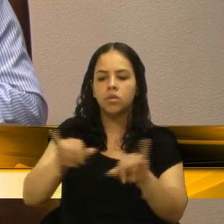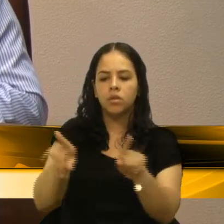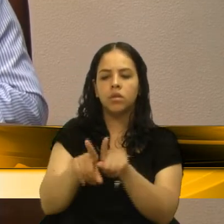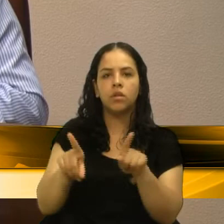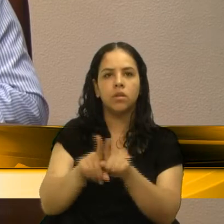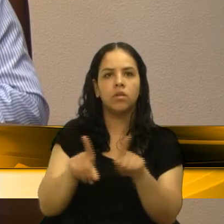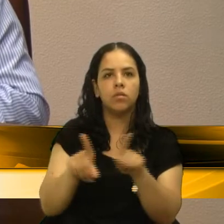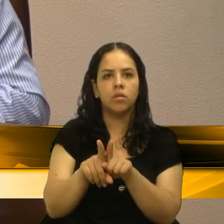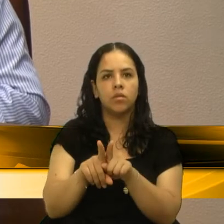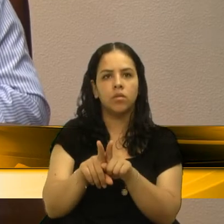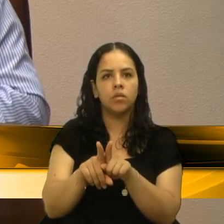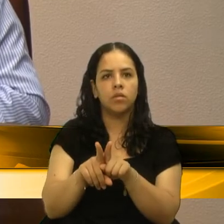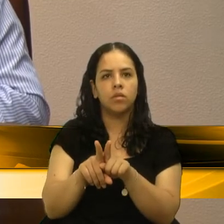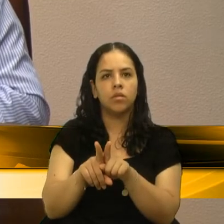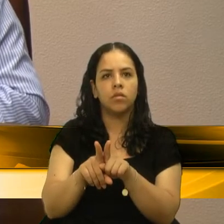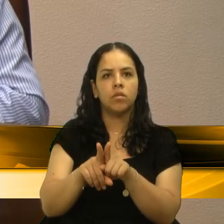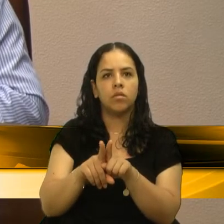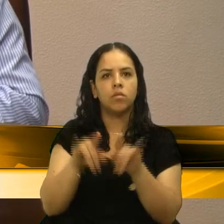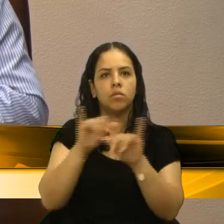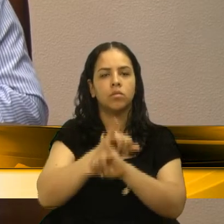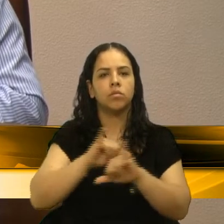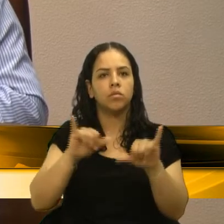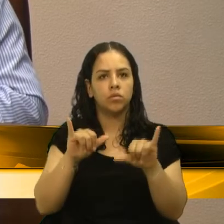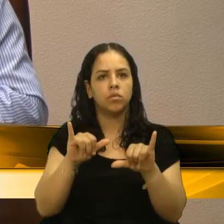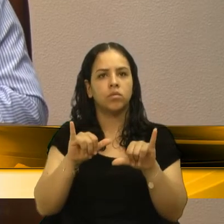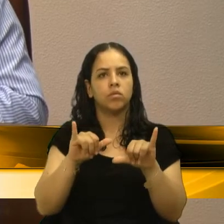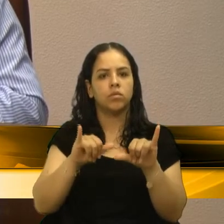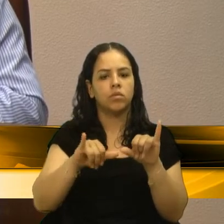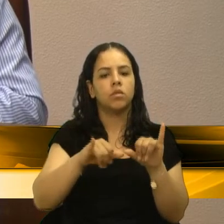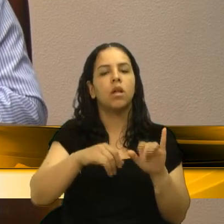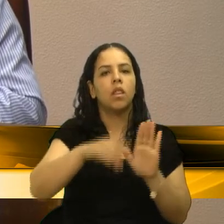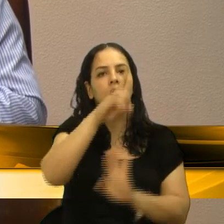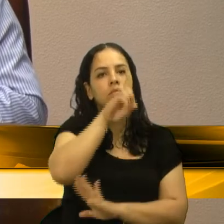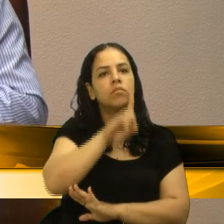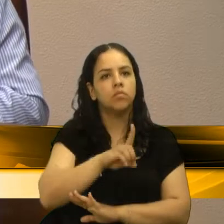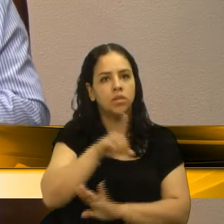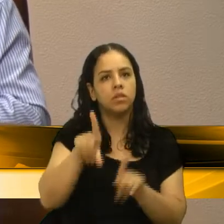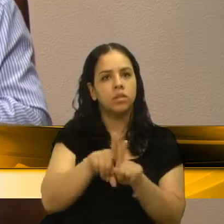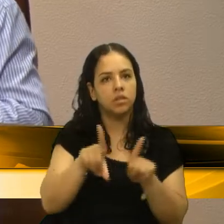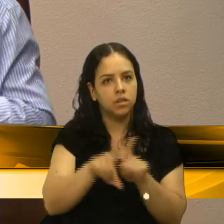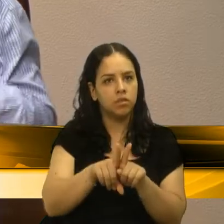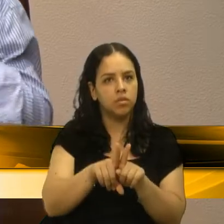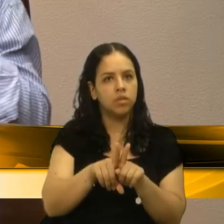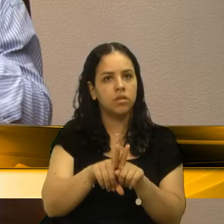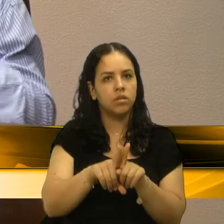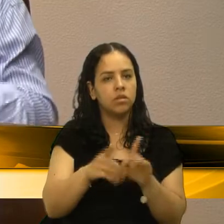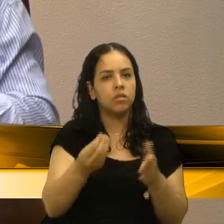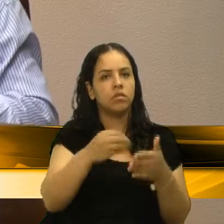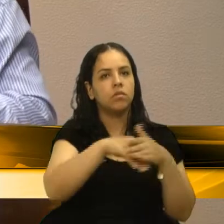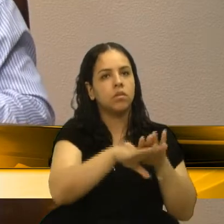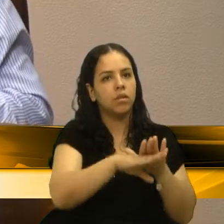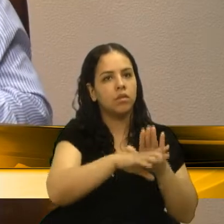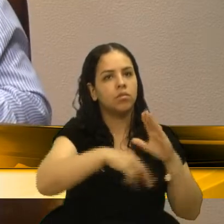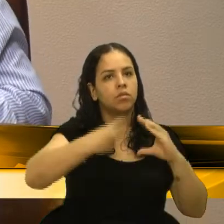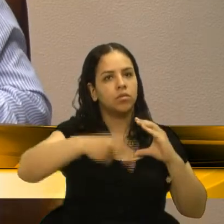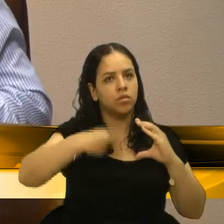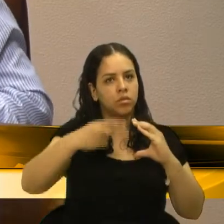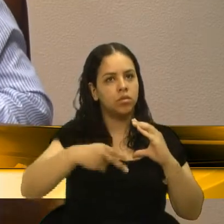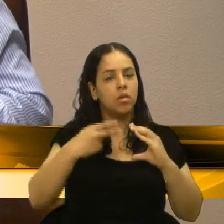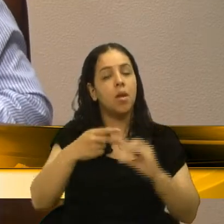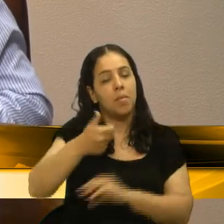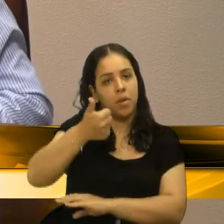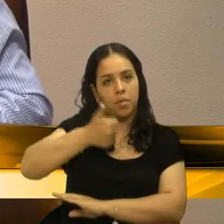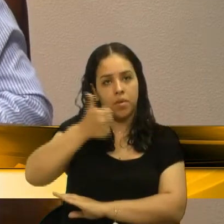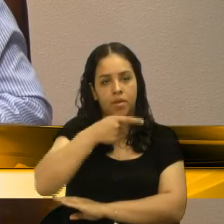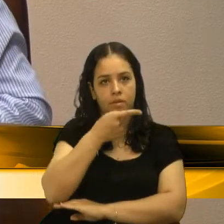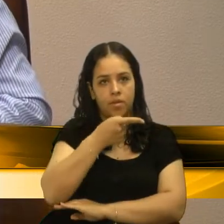acesso ao processo que culminou com a publicação desse decreto, então eu passei as informações técnicas ao prefeito municipal. Então, primeiramente,